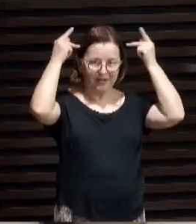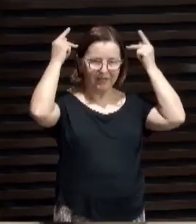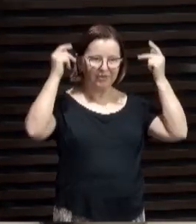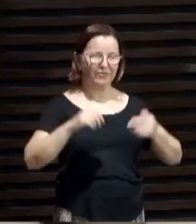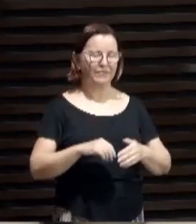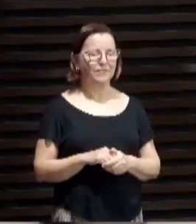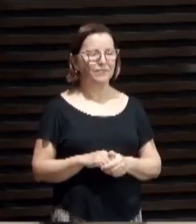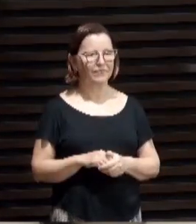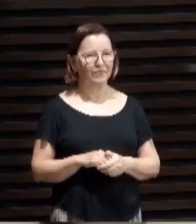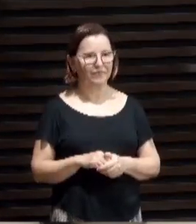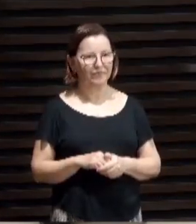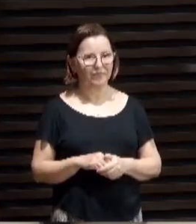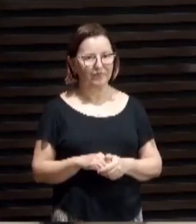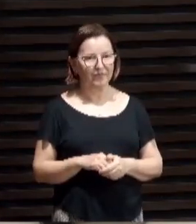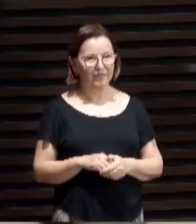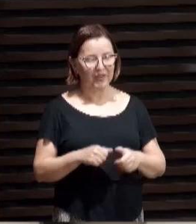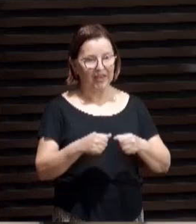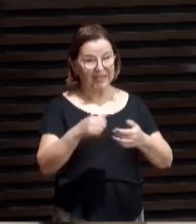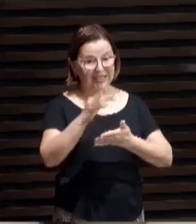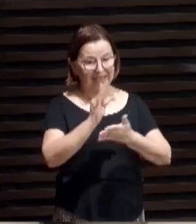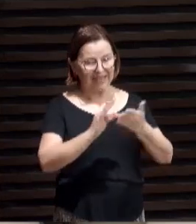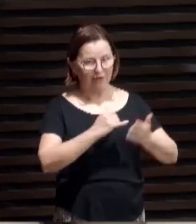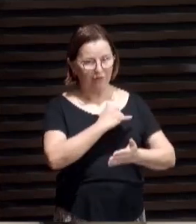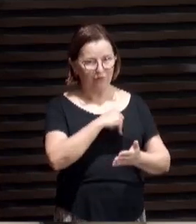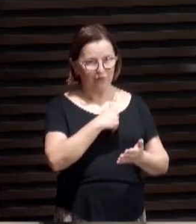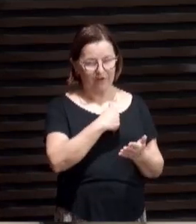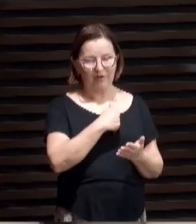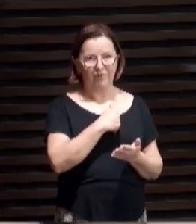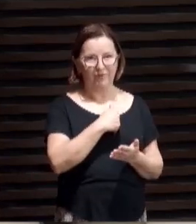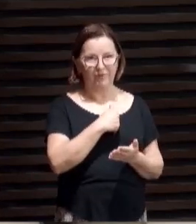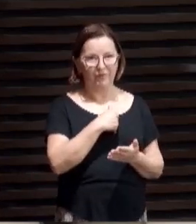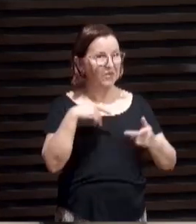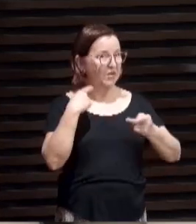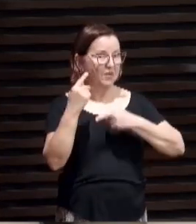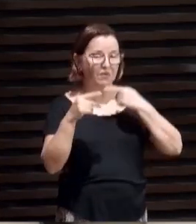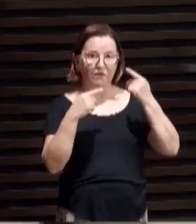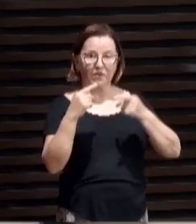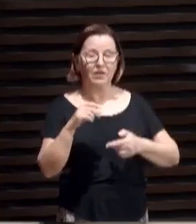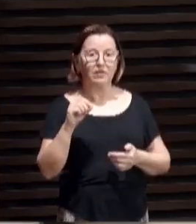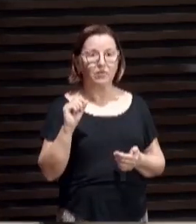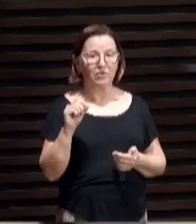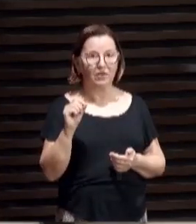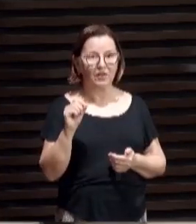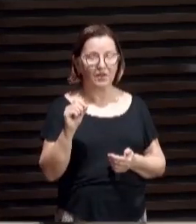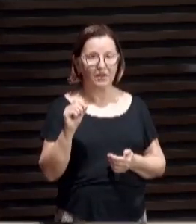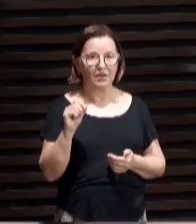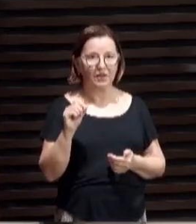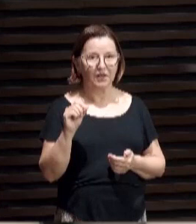Essa narrativa de João aqui deixa um espaço, ele não disse o que foi o julgamento